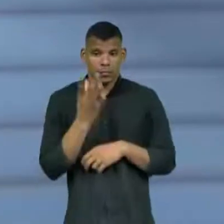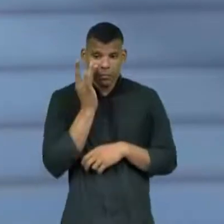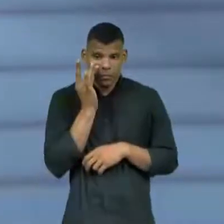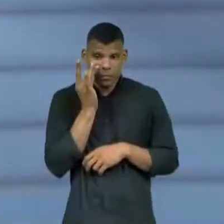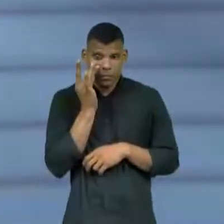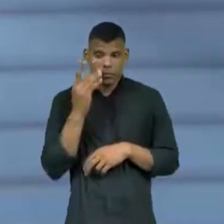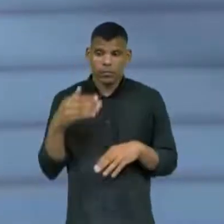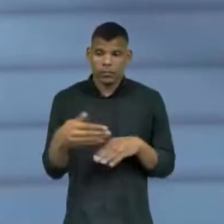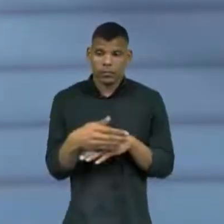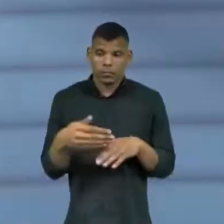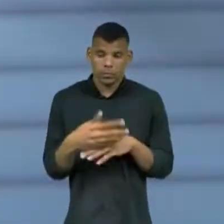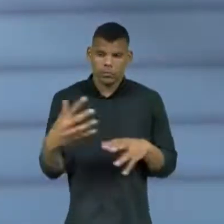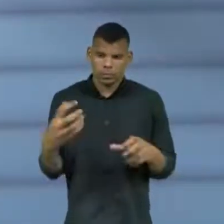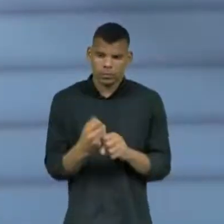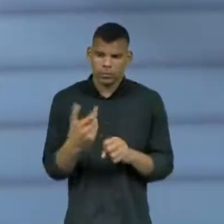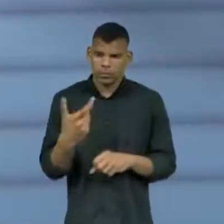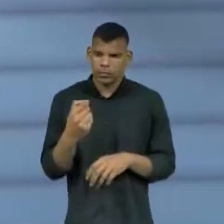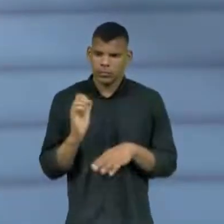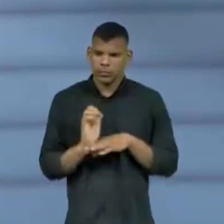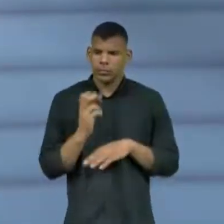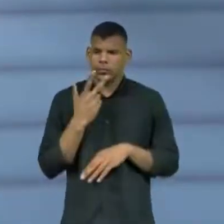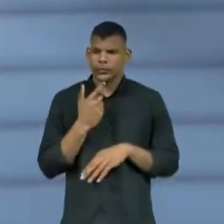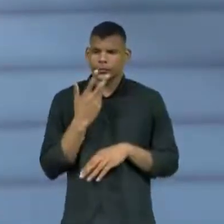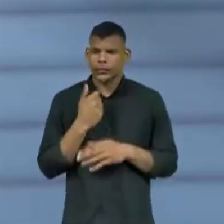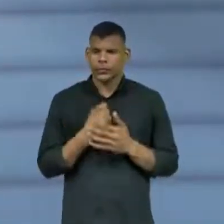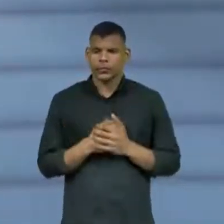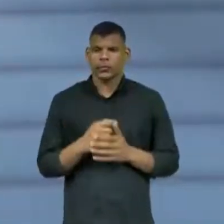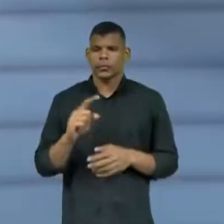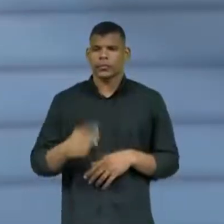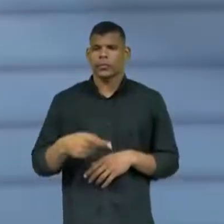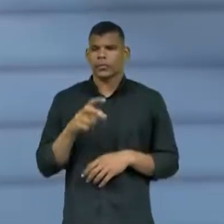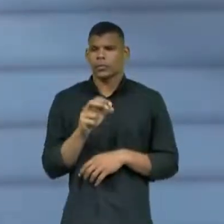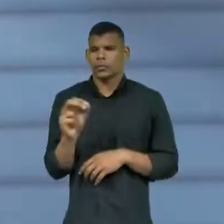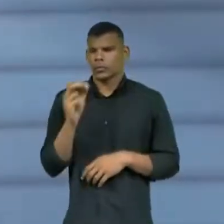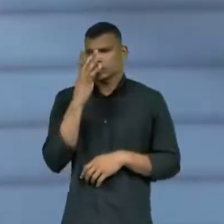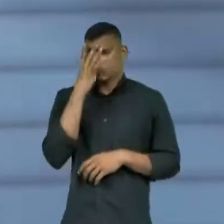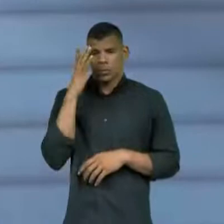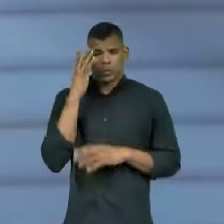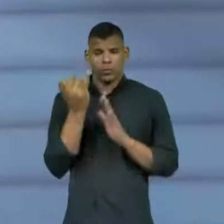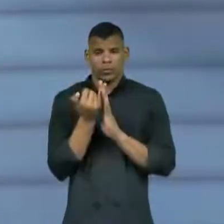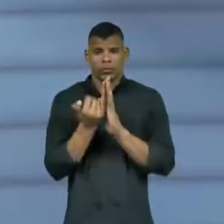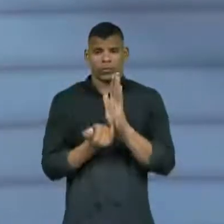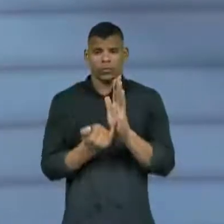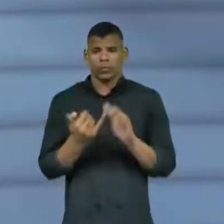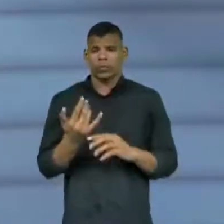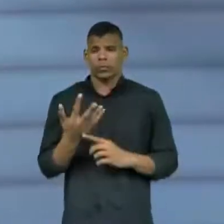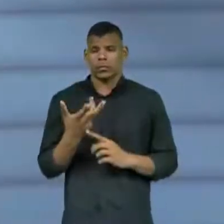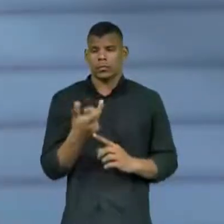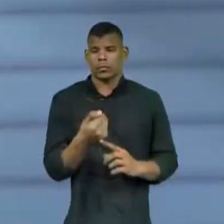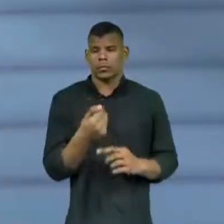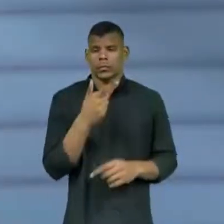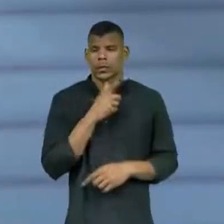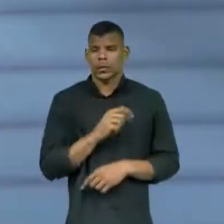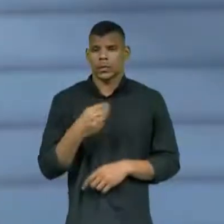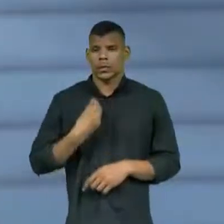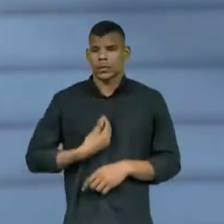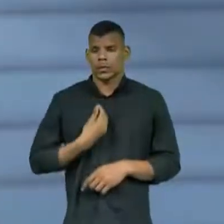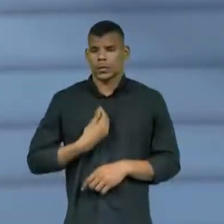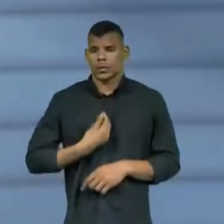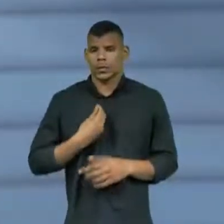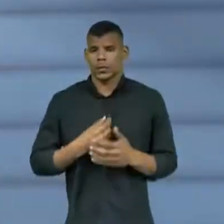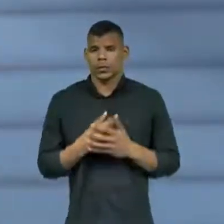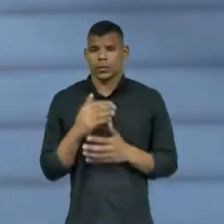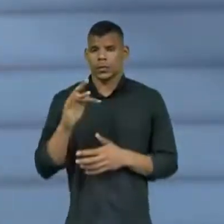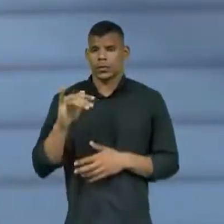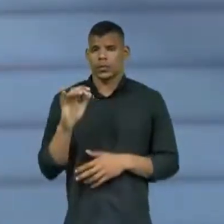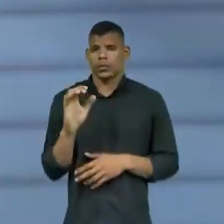participação de 20 estados. Nós já temos mais de 1.500 inscritos para o evento. Vamos ter a presença do ministro do Meio Ambiente lá na